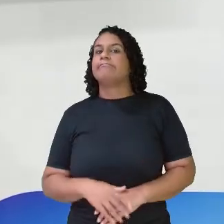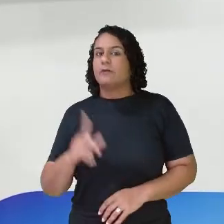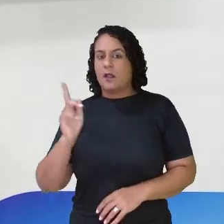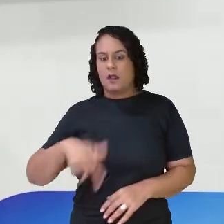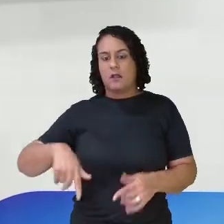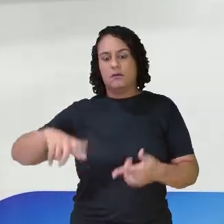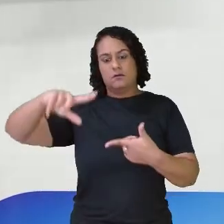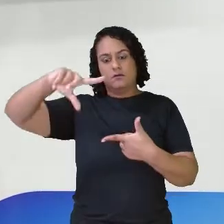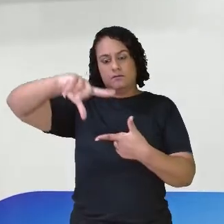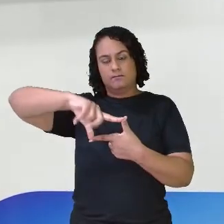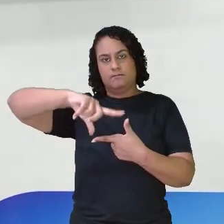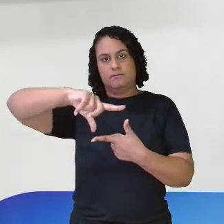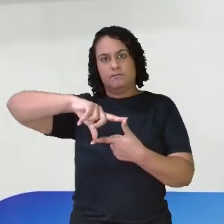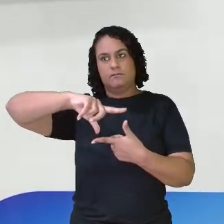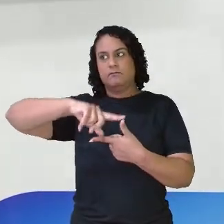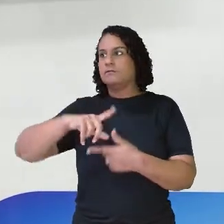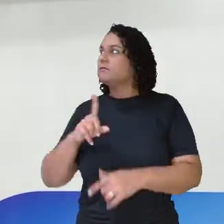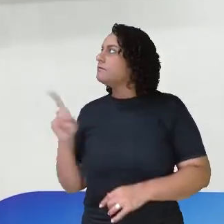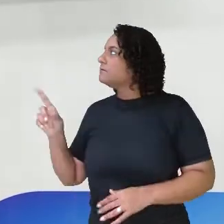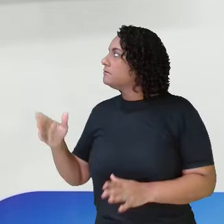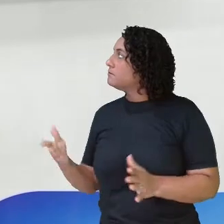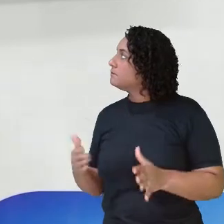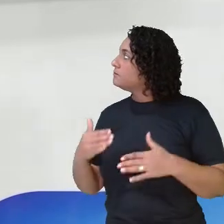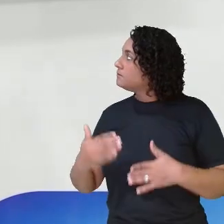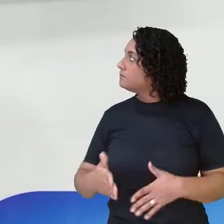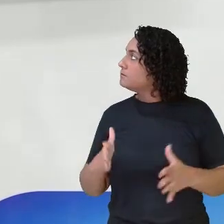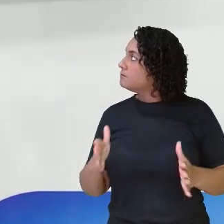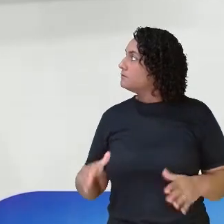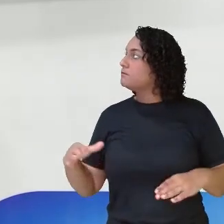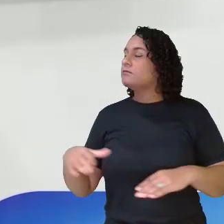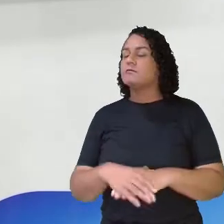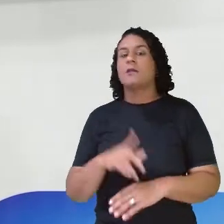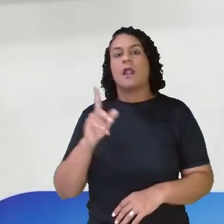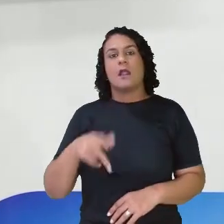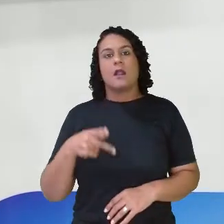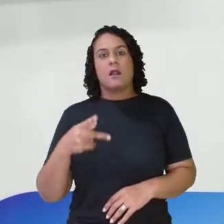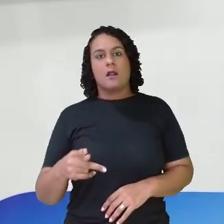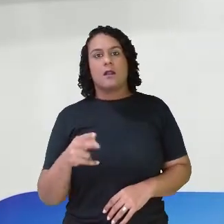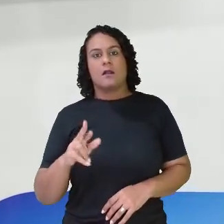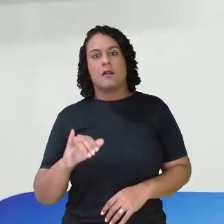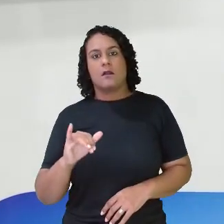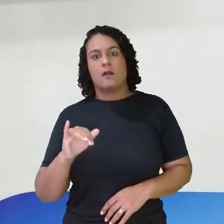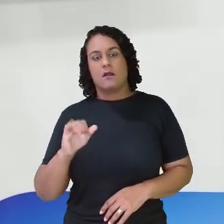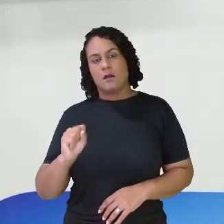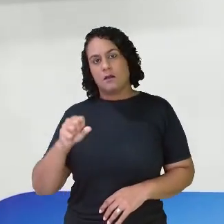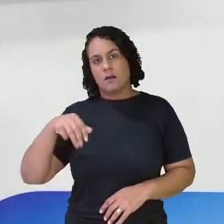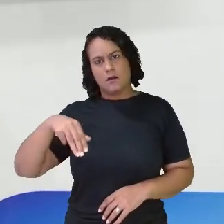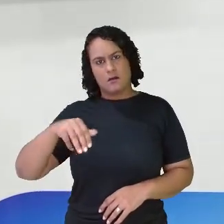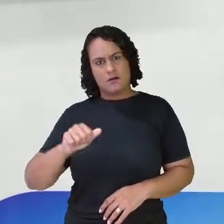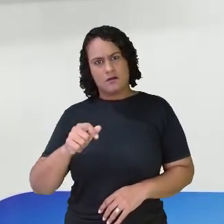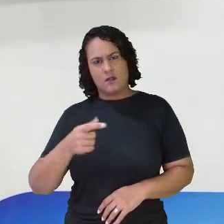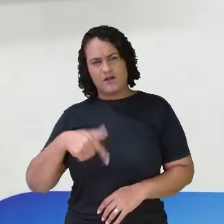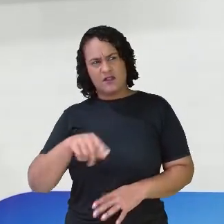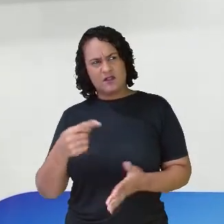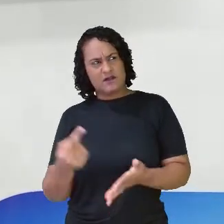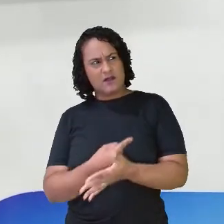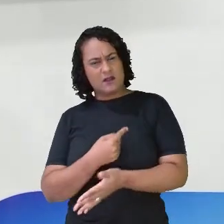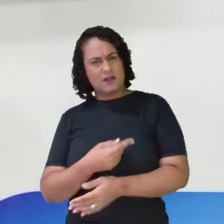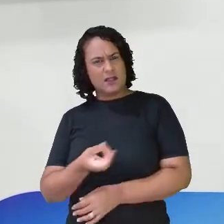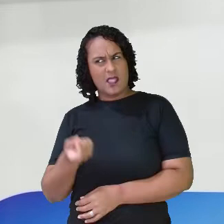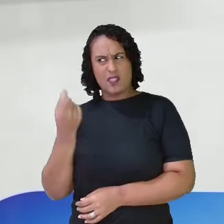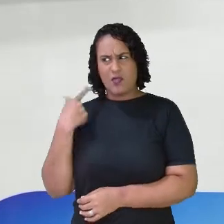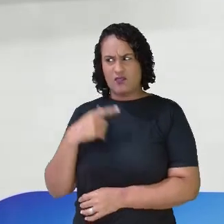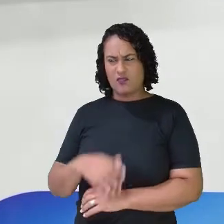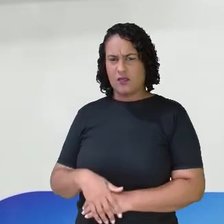Paralelepípedo. Inclusive, essa caixa de sapato, ela é um prisma. Hoje, professora, prisma está viajando? Tô não.